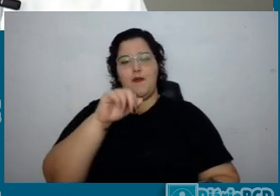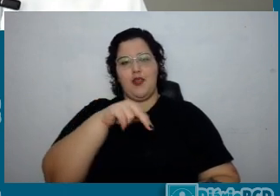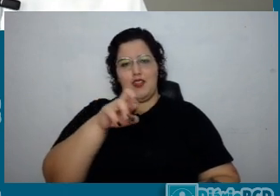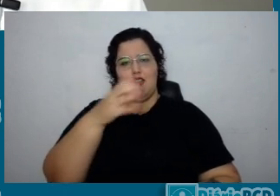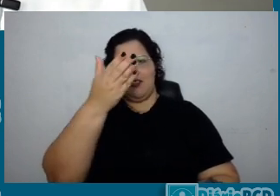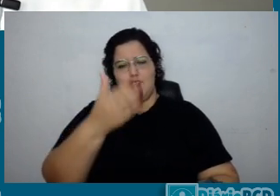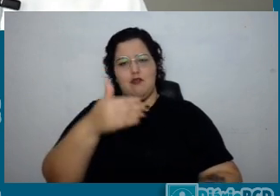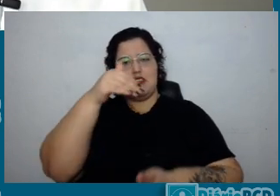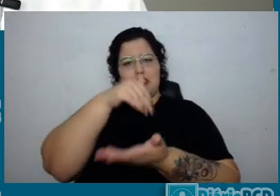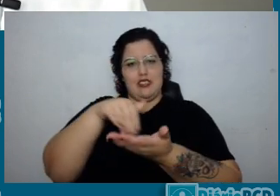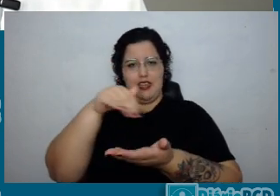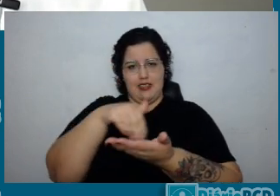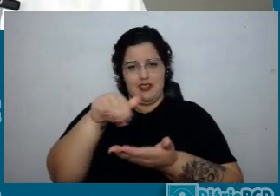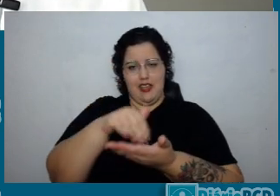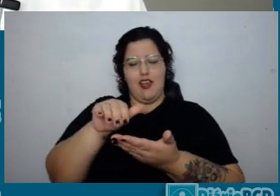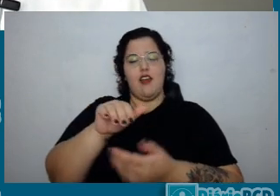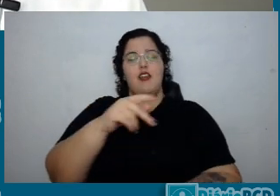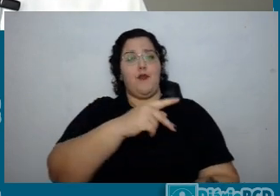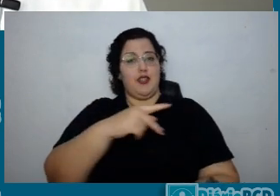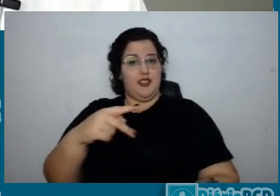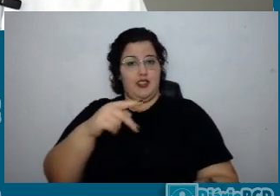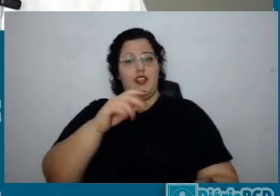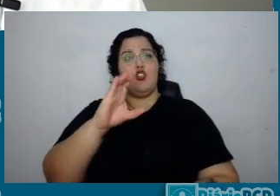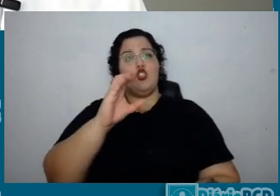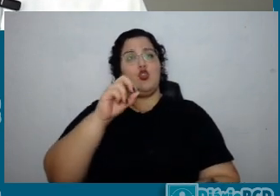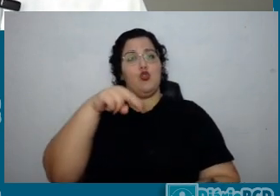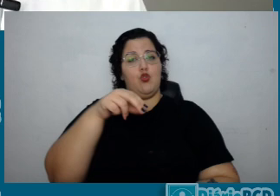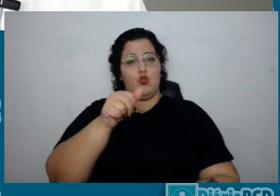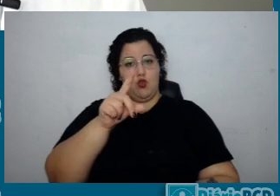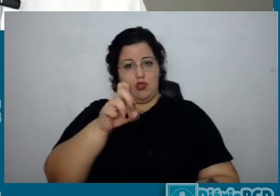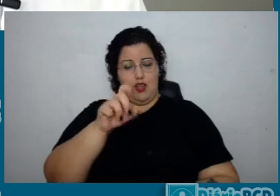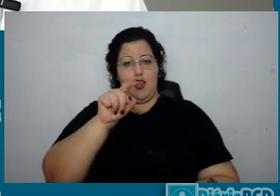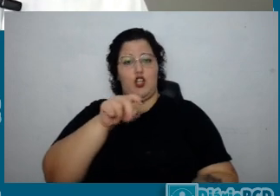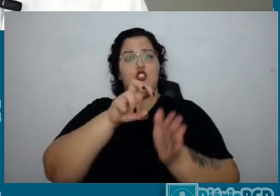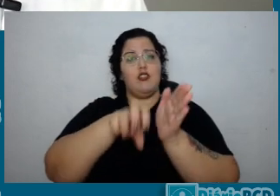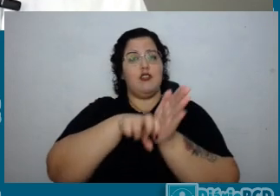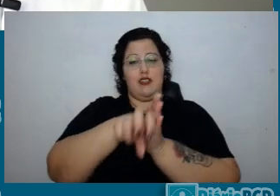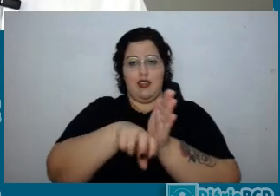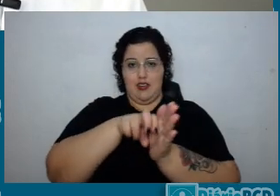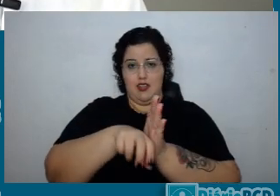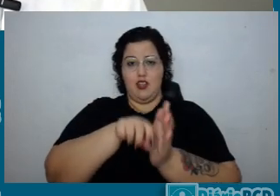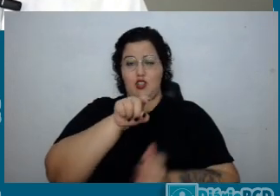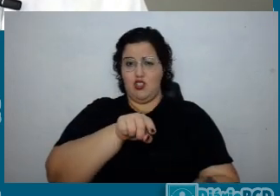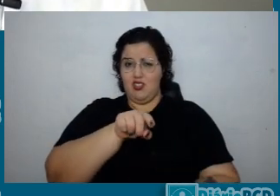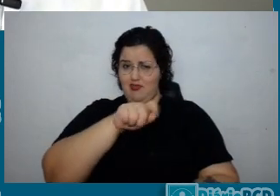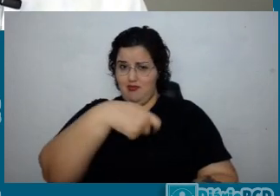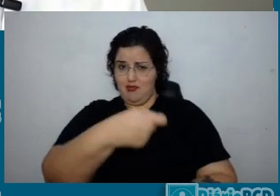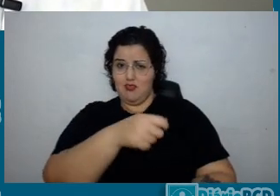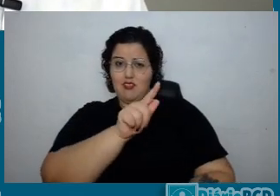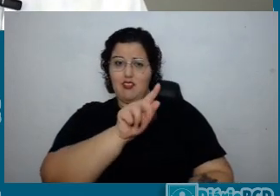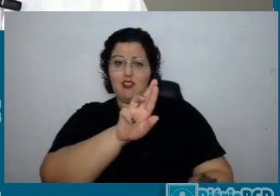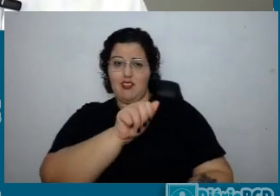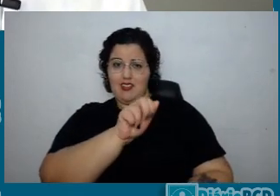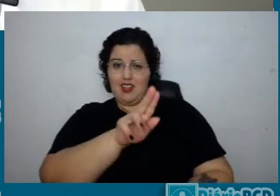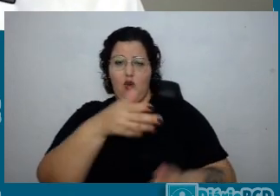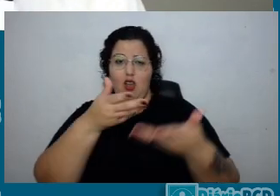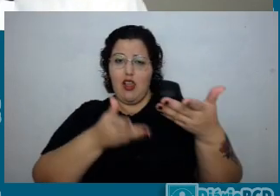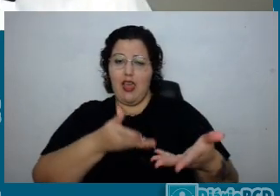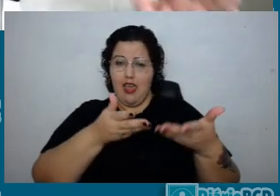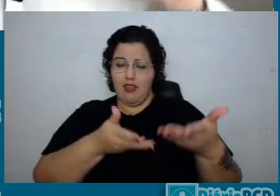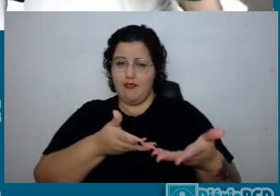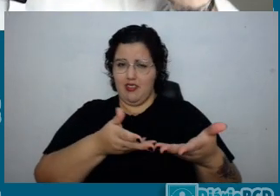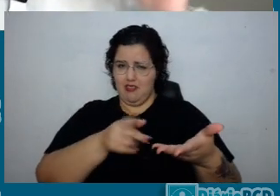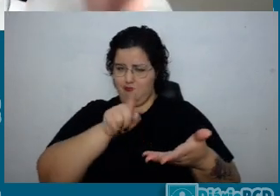com deficiência, presidente do CONAD, cadeirante, considerada como grau leve de deficiência no